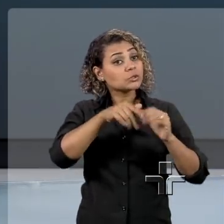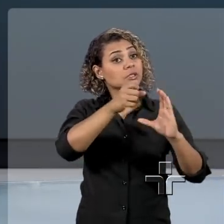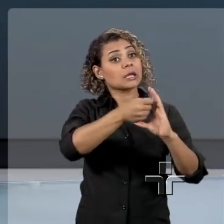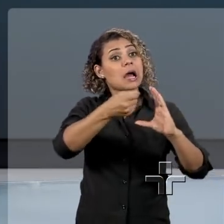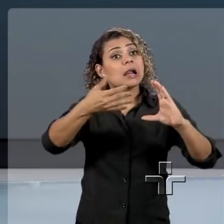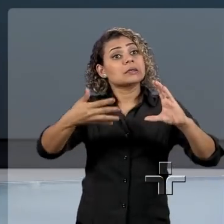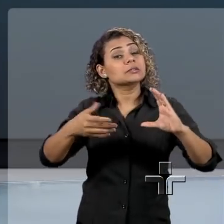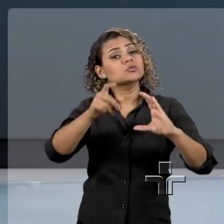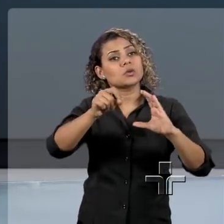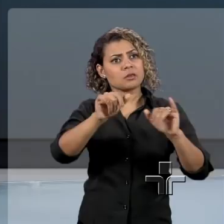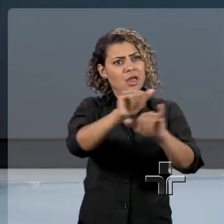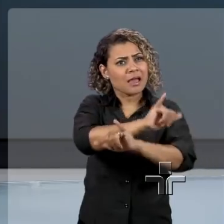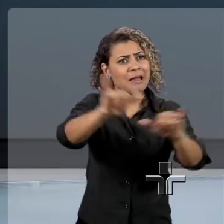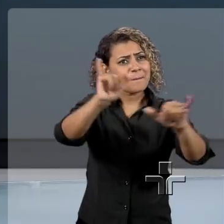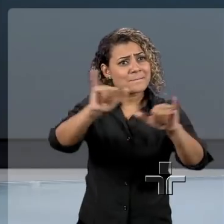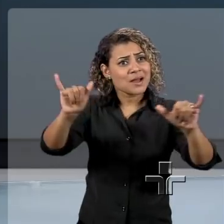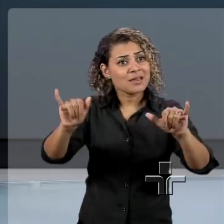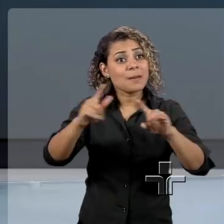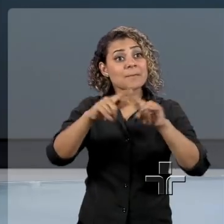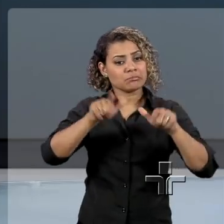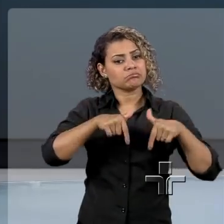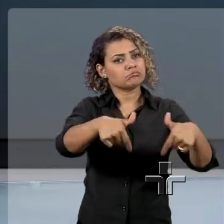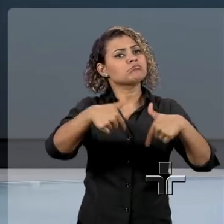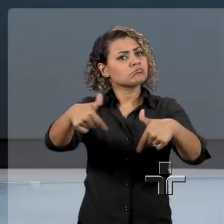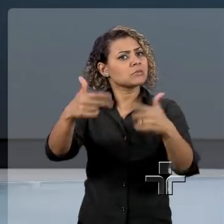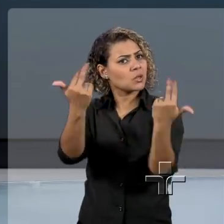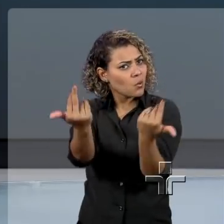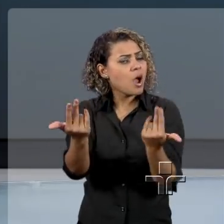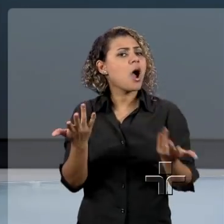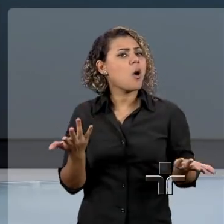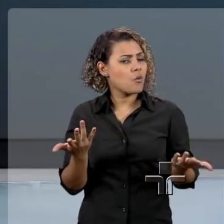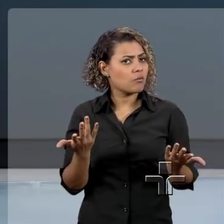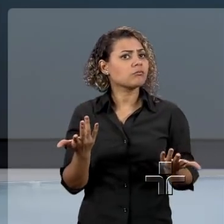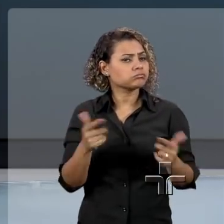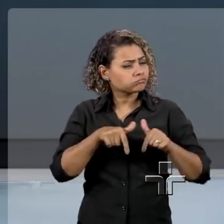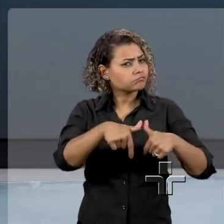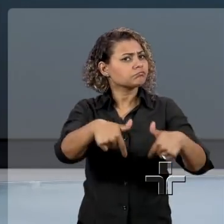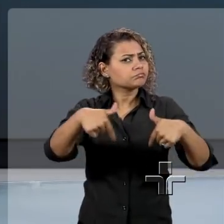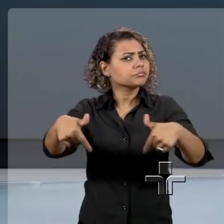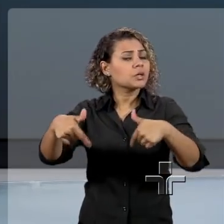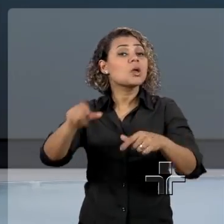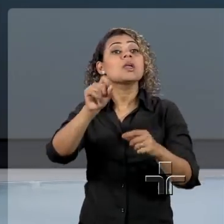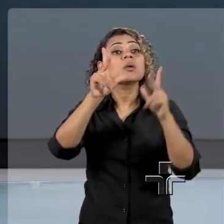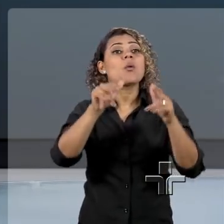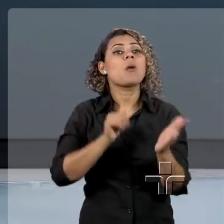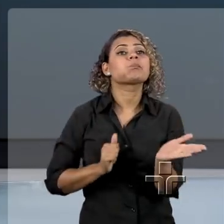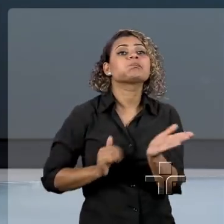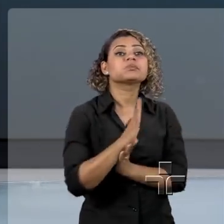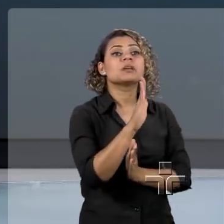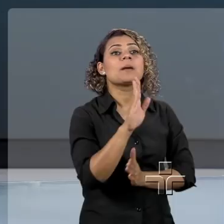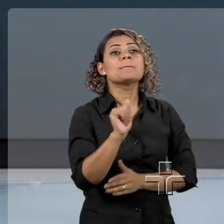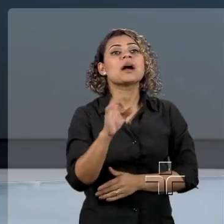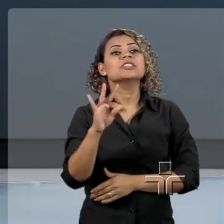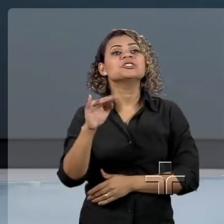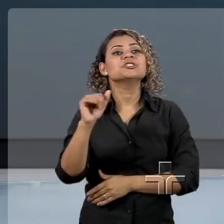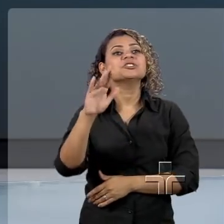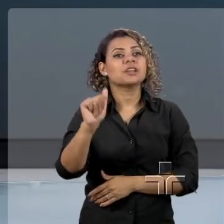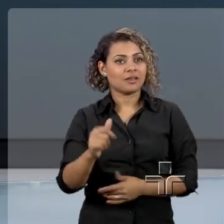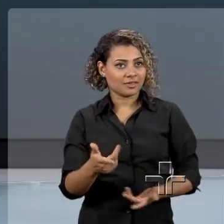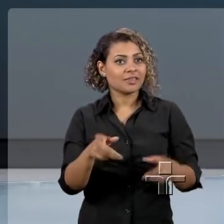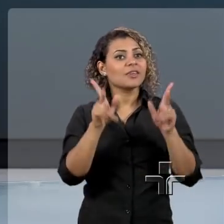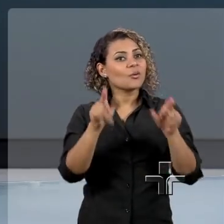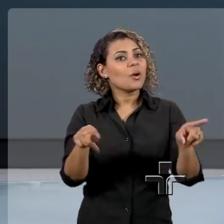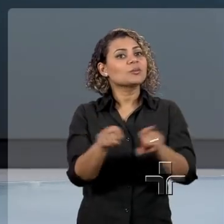que ele falou em campanha, muitas vezes ele está fazendo. E essa questão, por exemplo, da extradição do Batista já tinha sido verbalizado